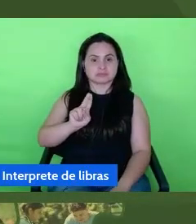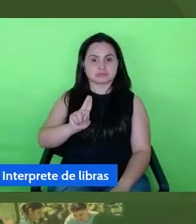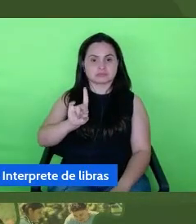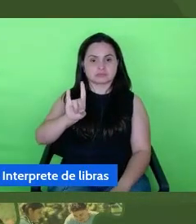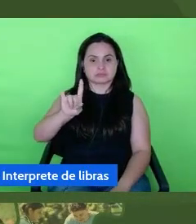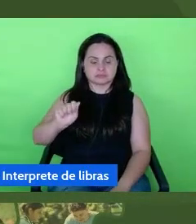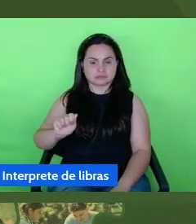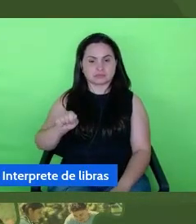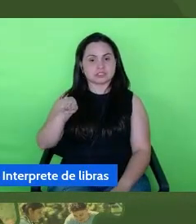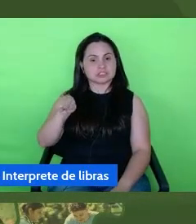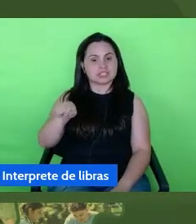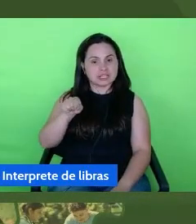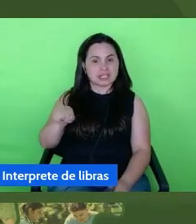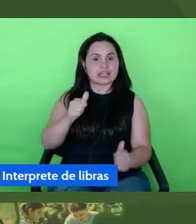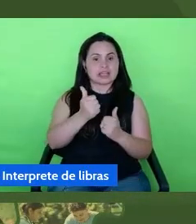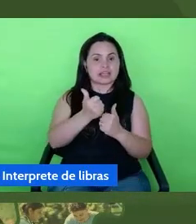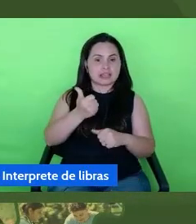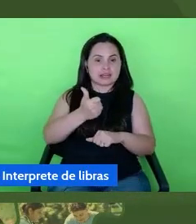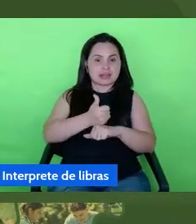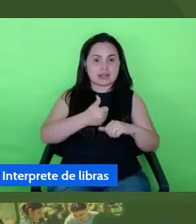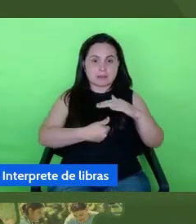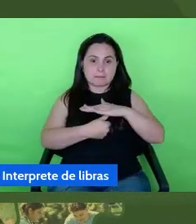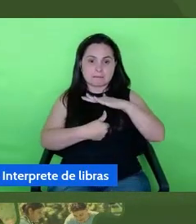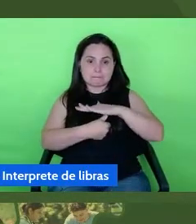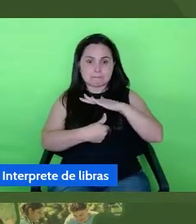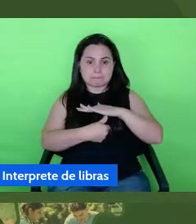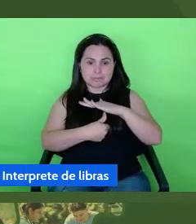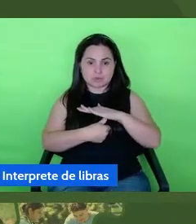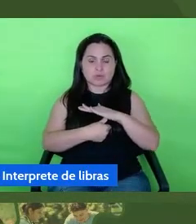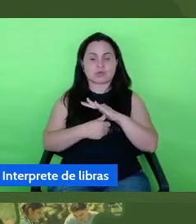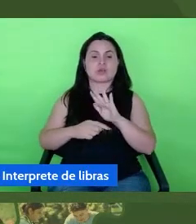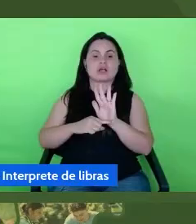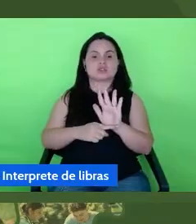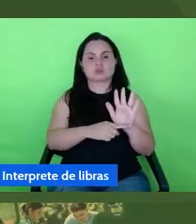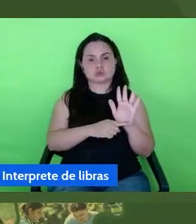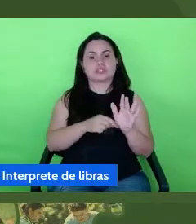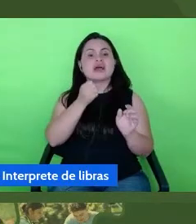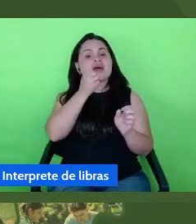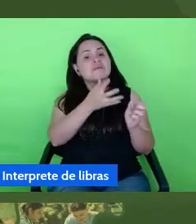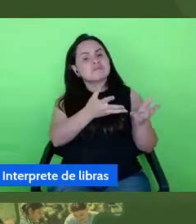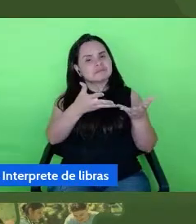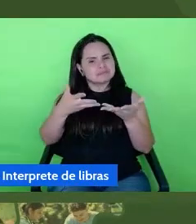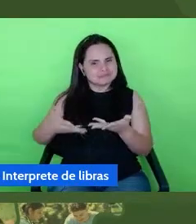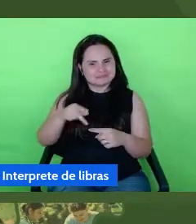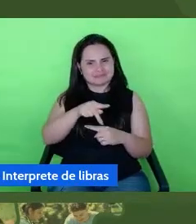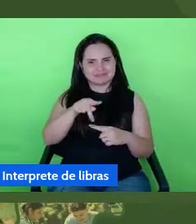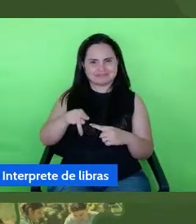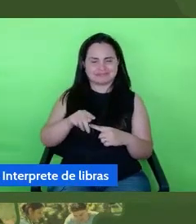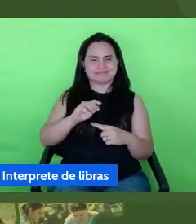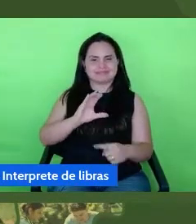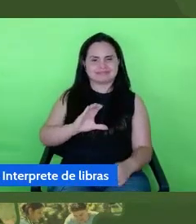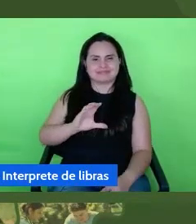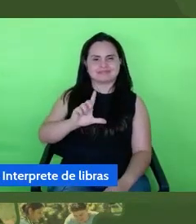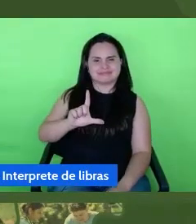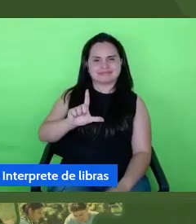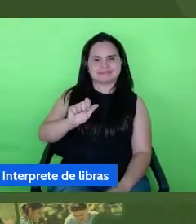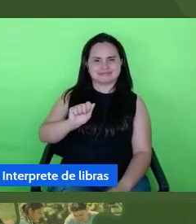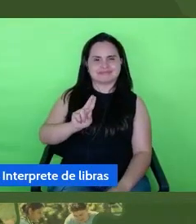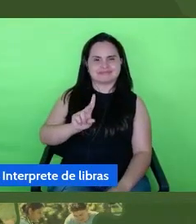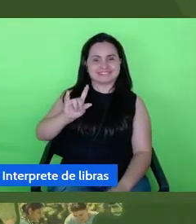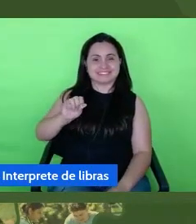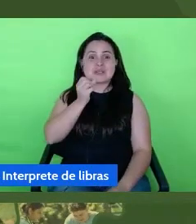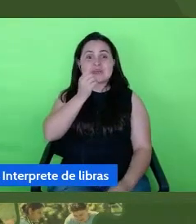de extensão, para dar boas-vindas a todos. Seja bem-vinda, professora Cláudia. Boa noite